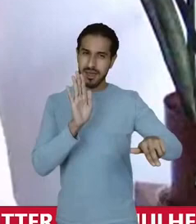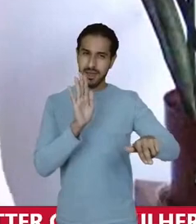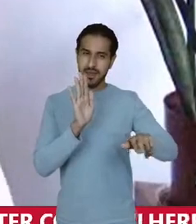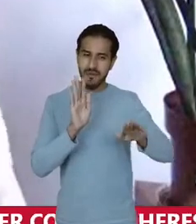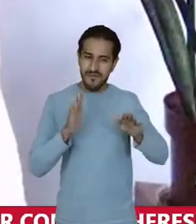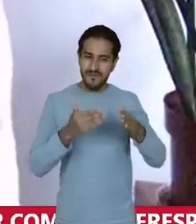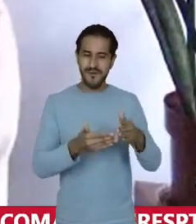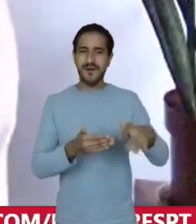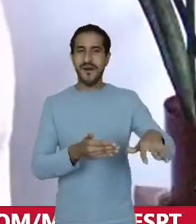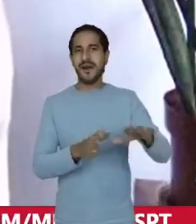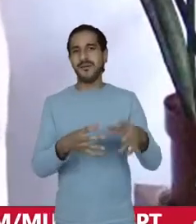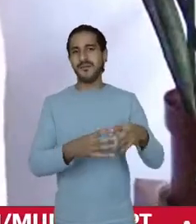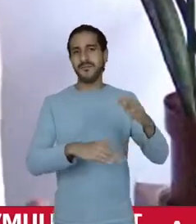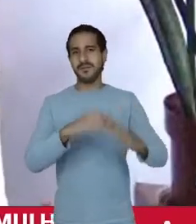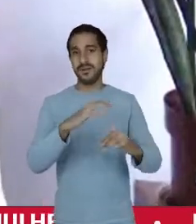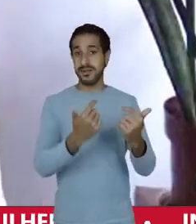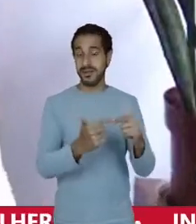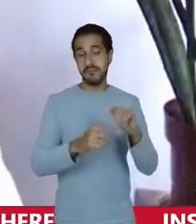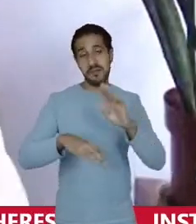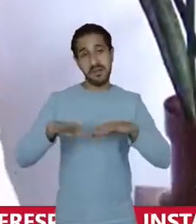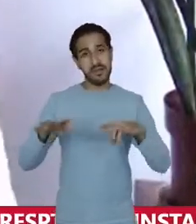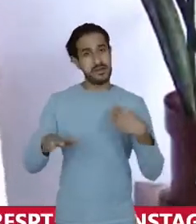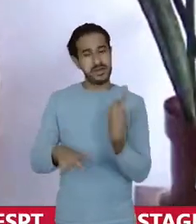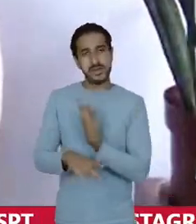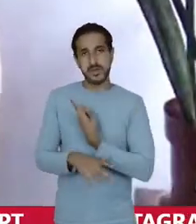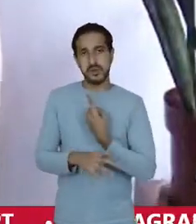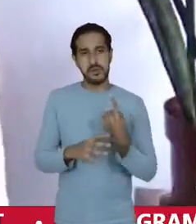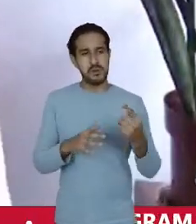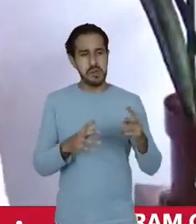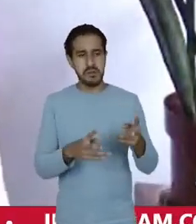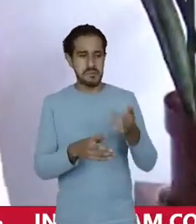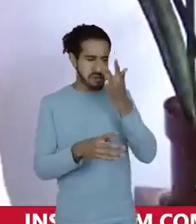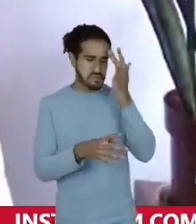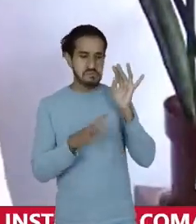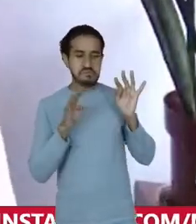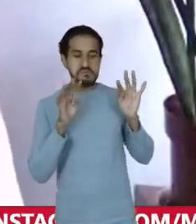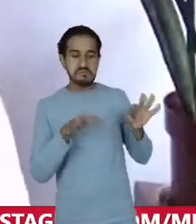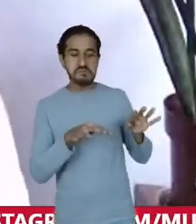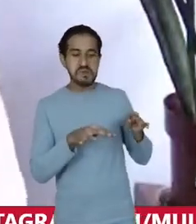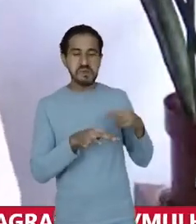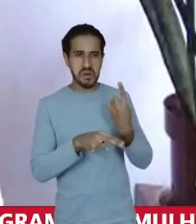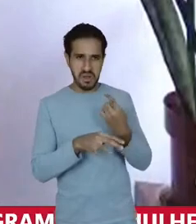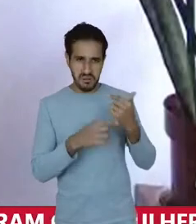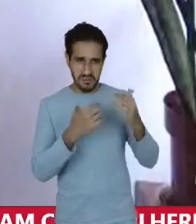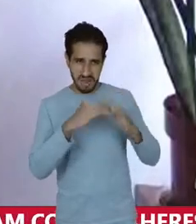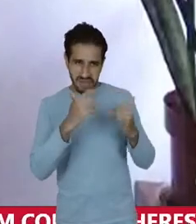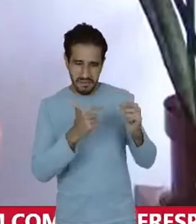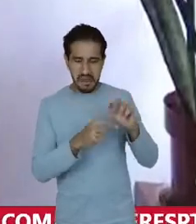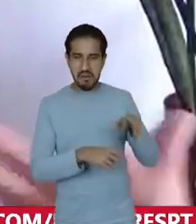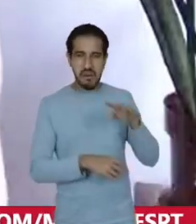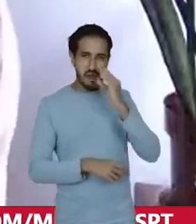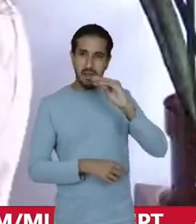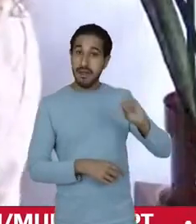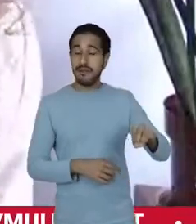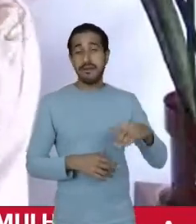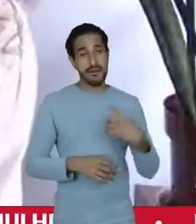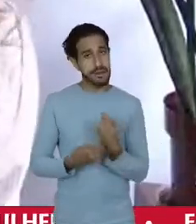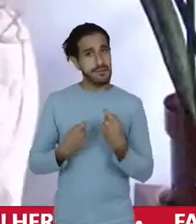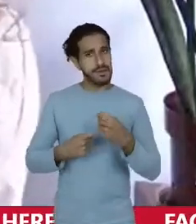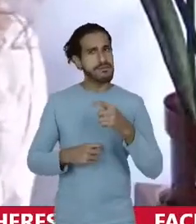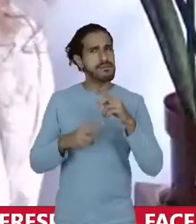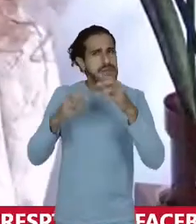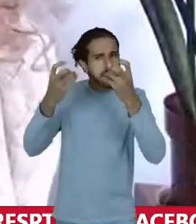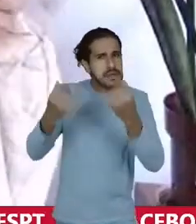para essa classe trabalhadora. Muitas vezes nós não somos vistos como classe trabalhadora. E, por fim, a gente precisa falar